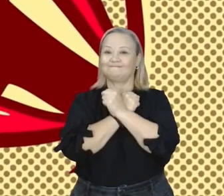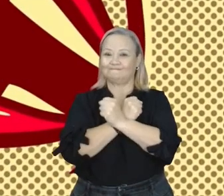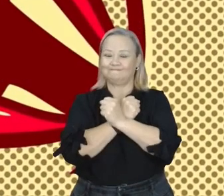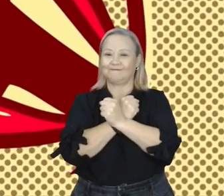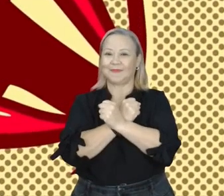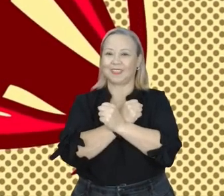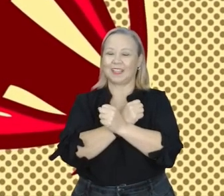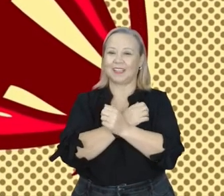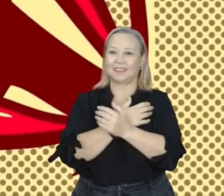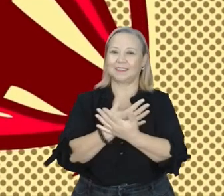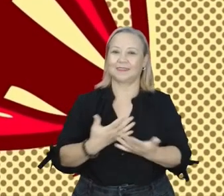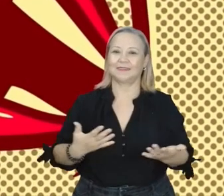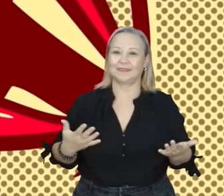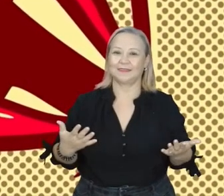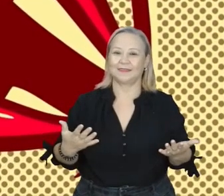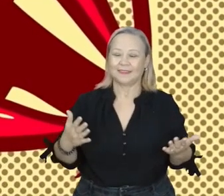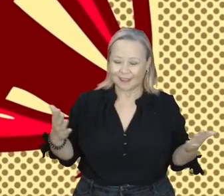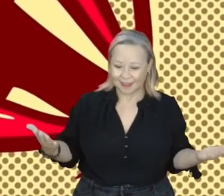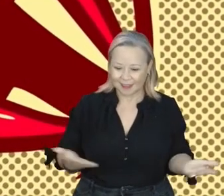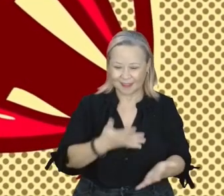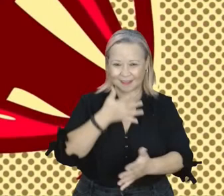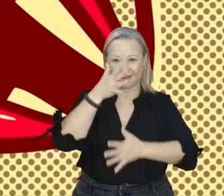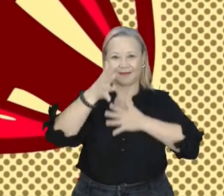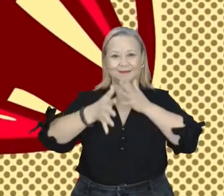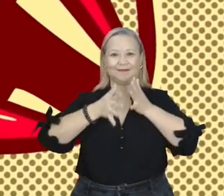agora eu vou falar.